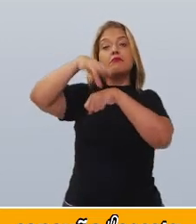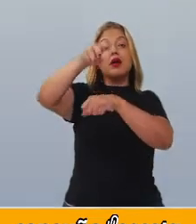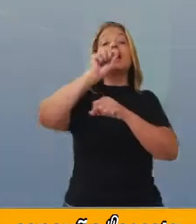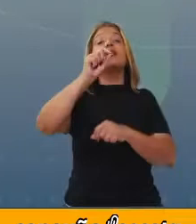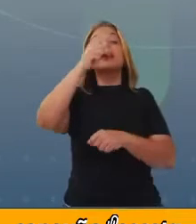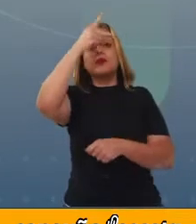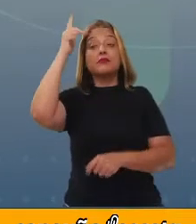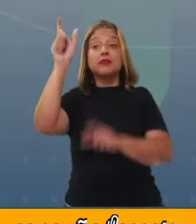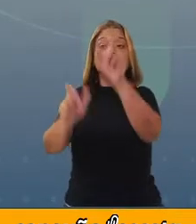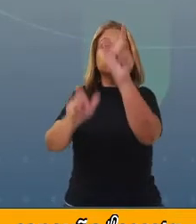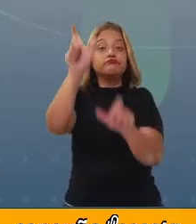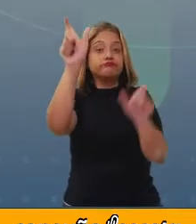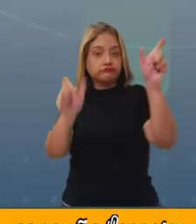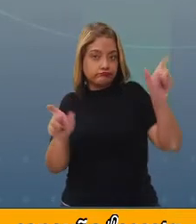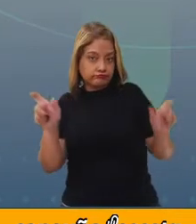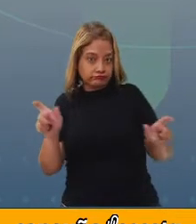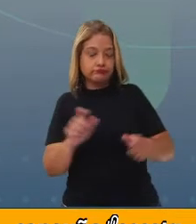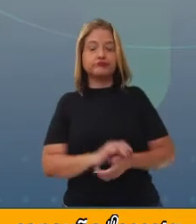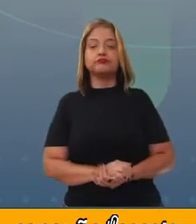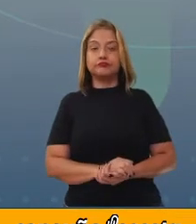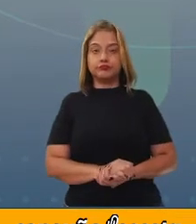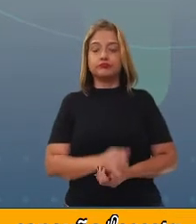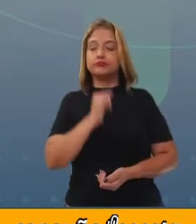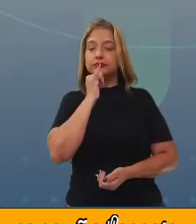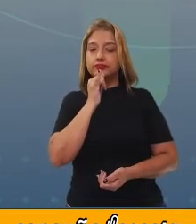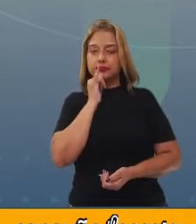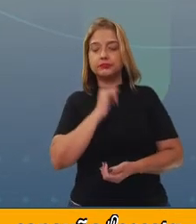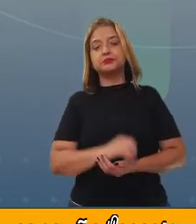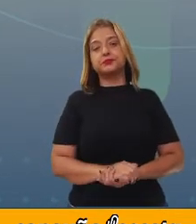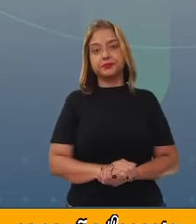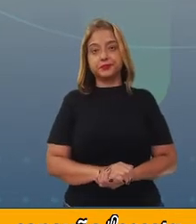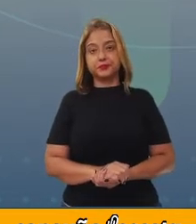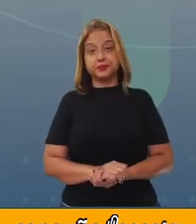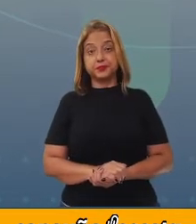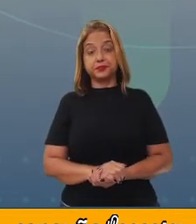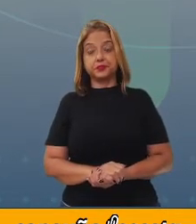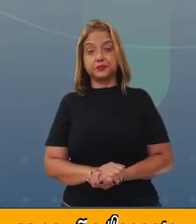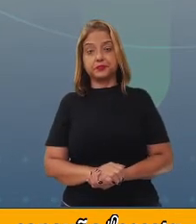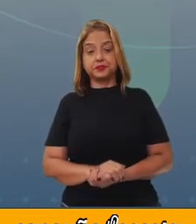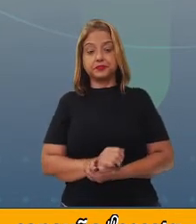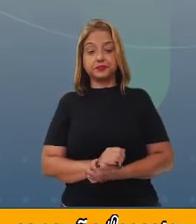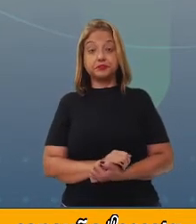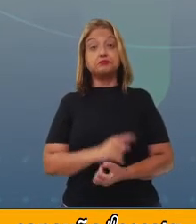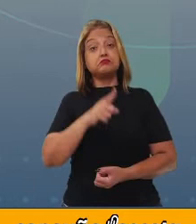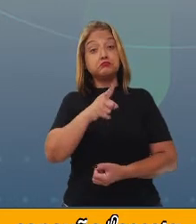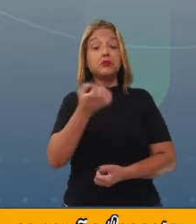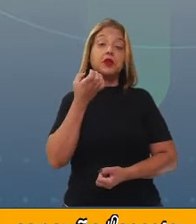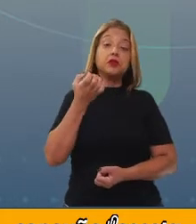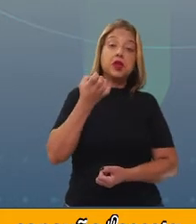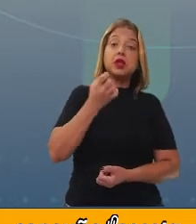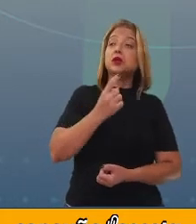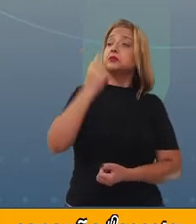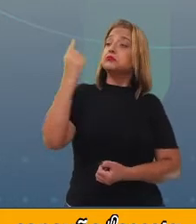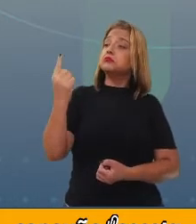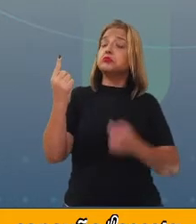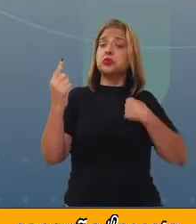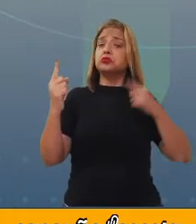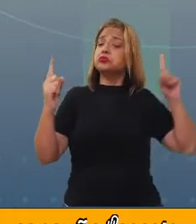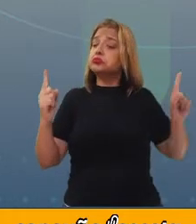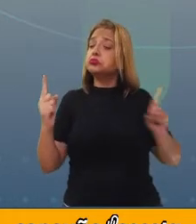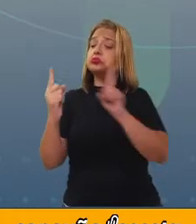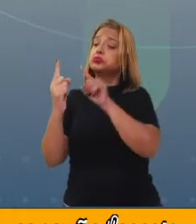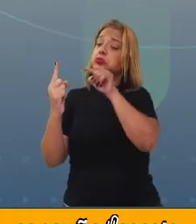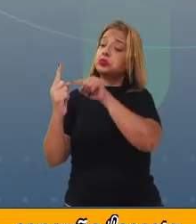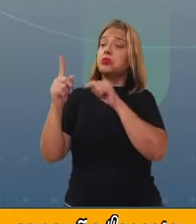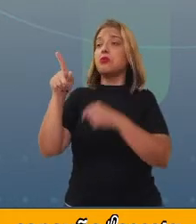Então, por exemplo, quando você vai se dirigir ao professor, ao diretor da